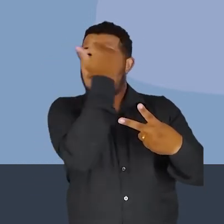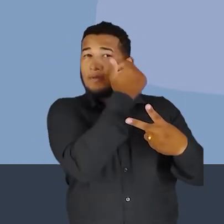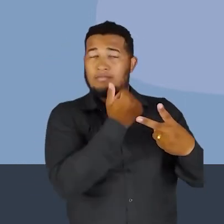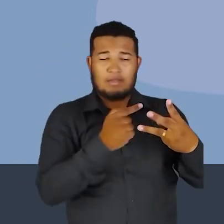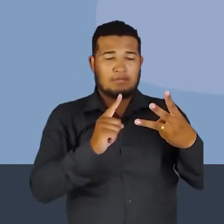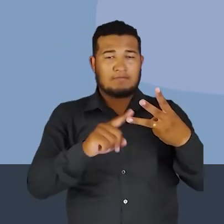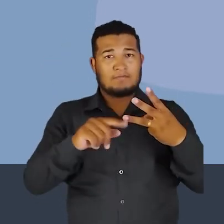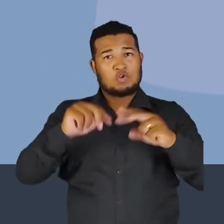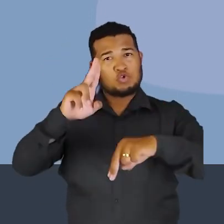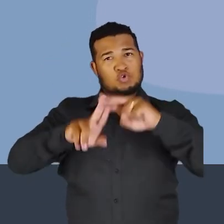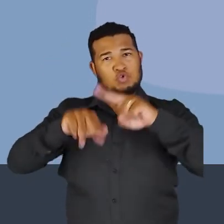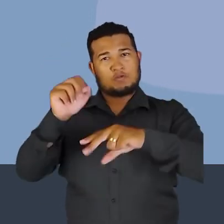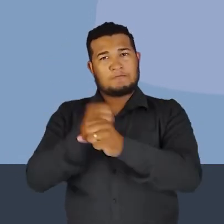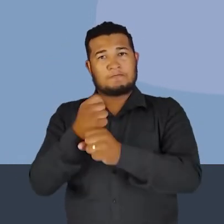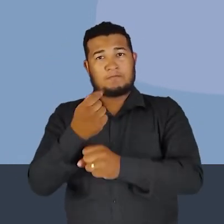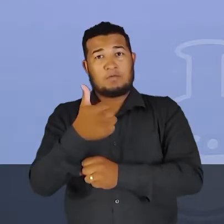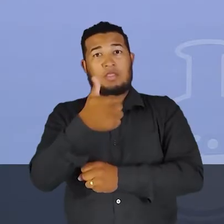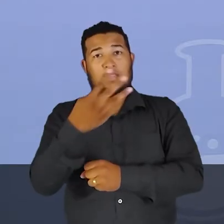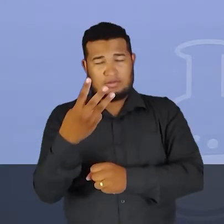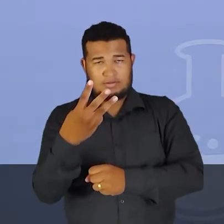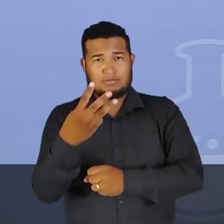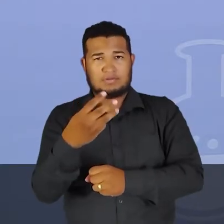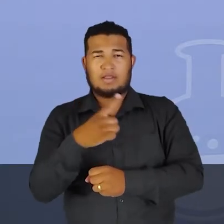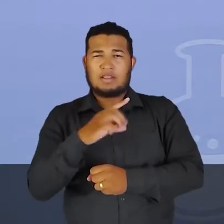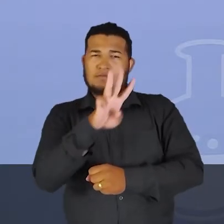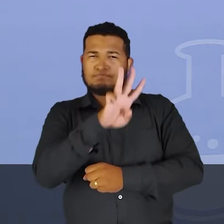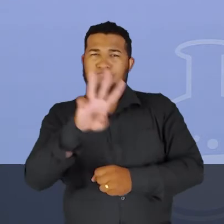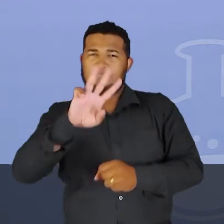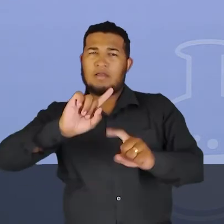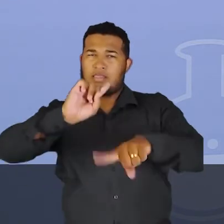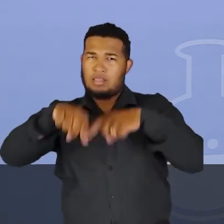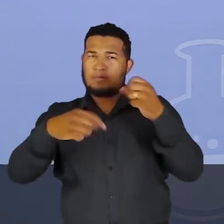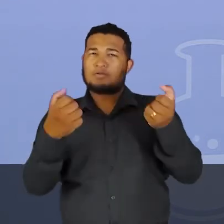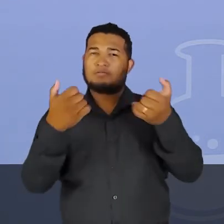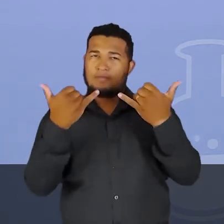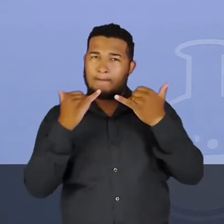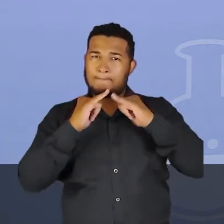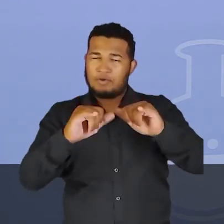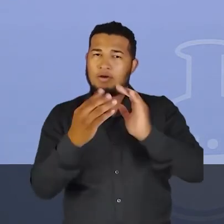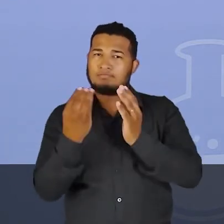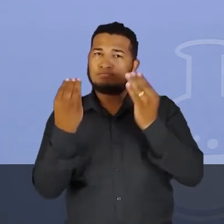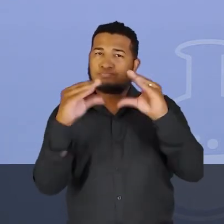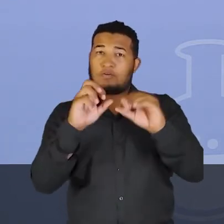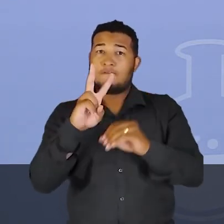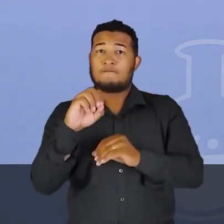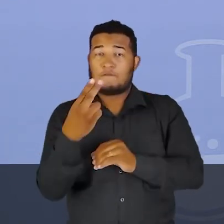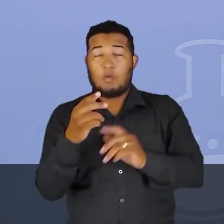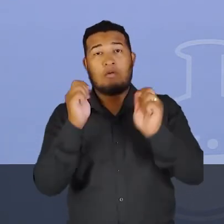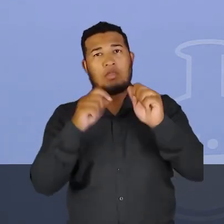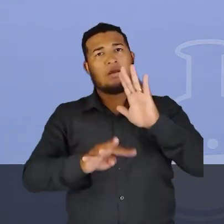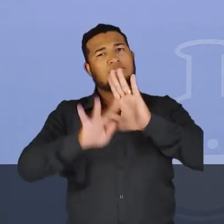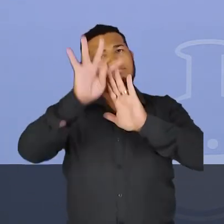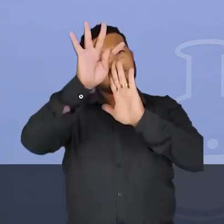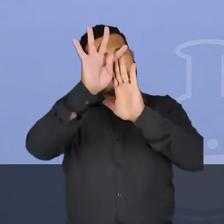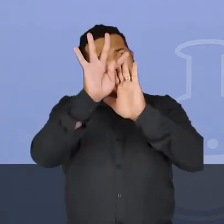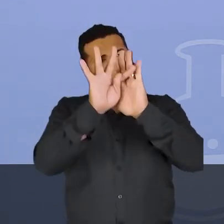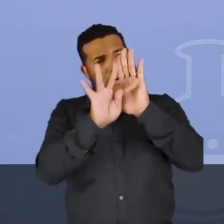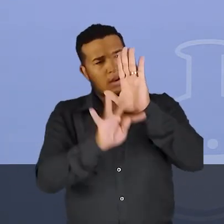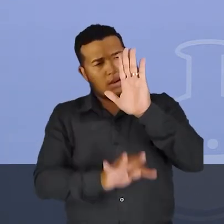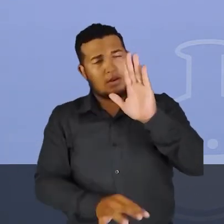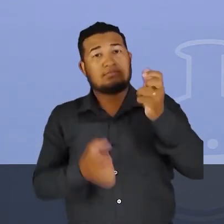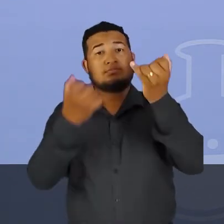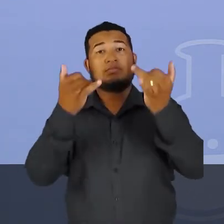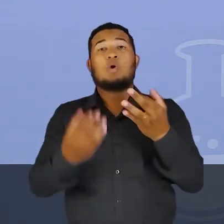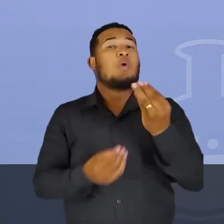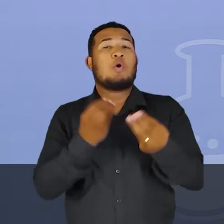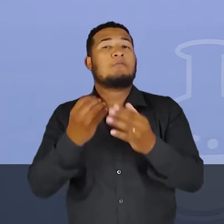2013. Então, lá no site, que eu vou colocar aqui no finalzinho, você pode ver o texto todo e esse site vai explicar como que se deu